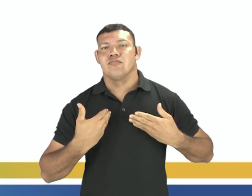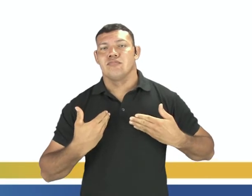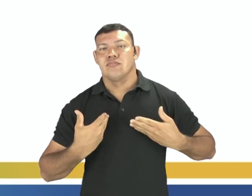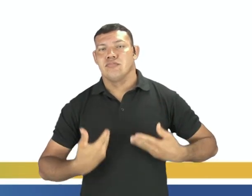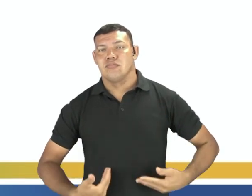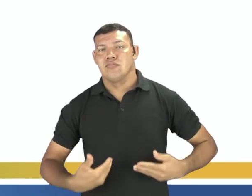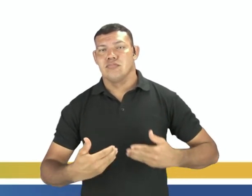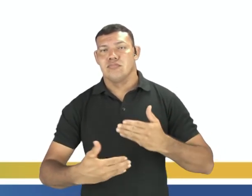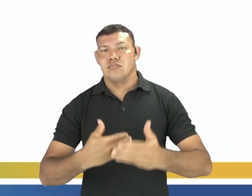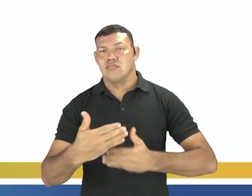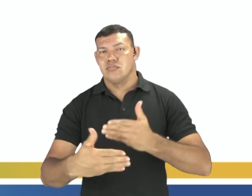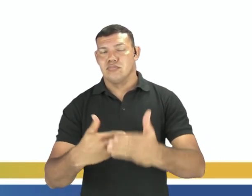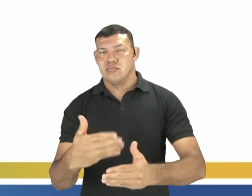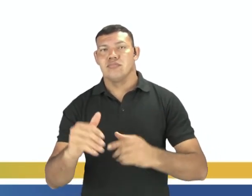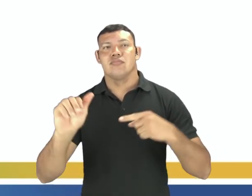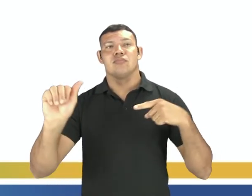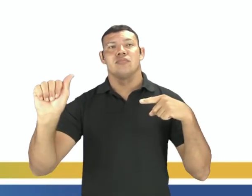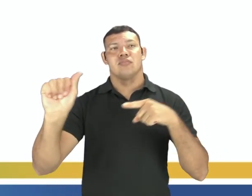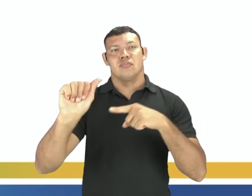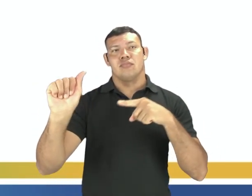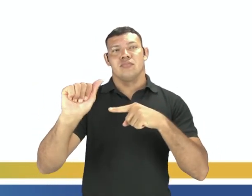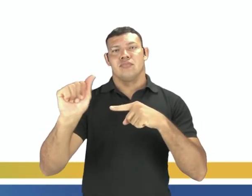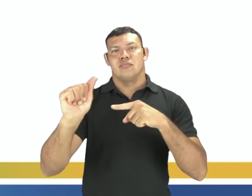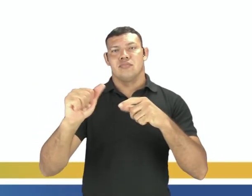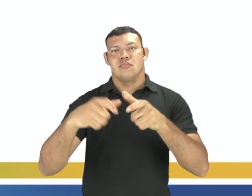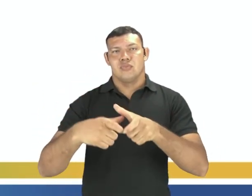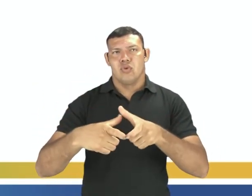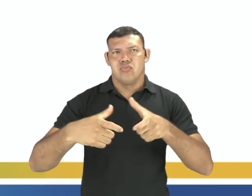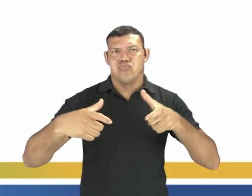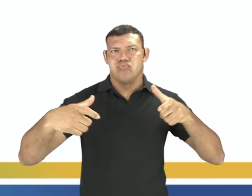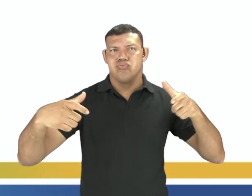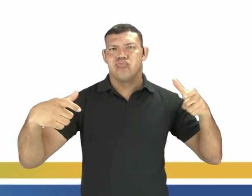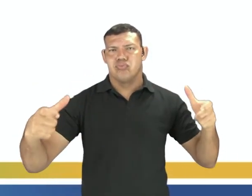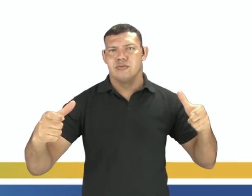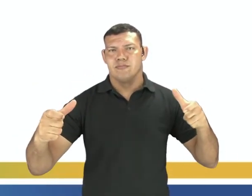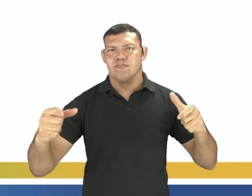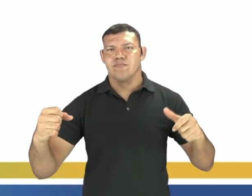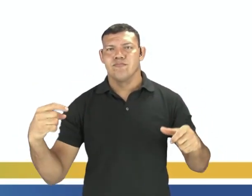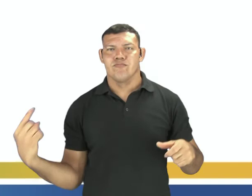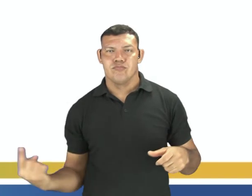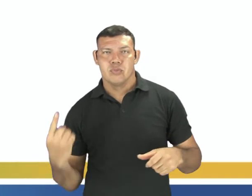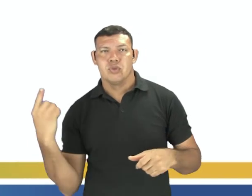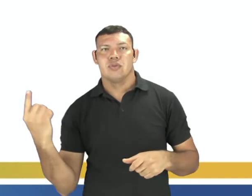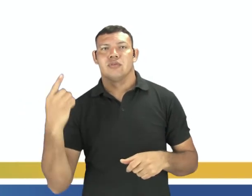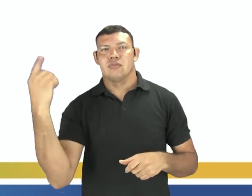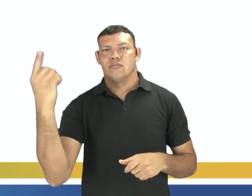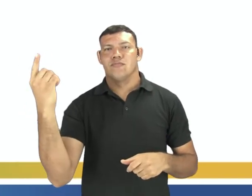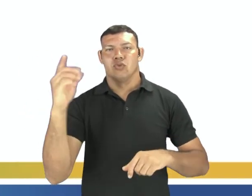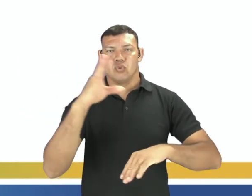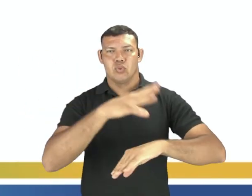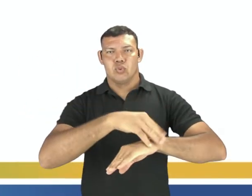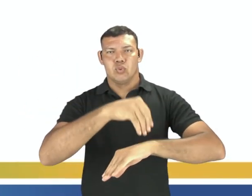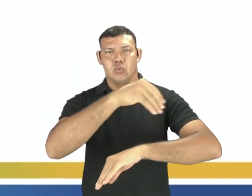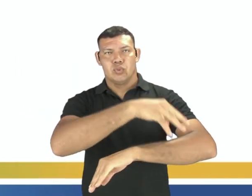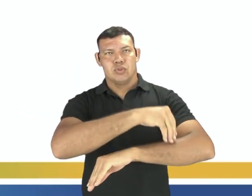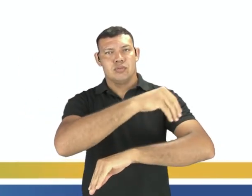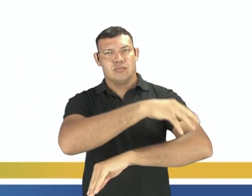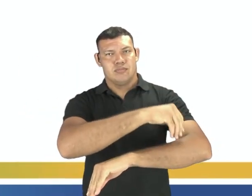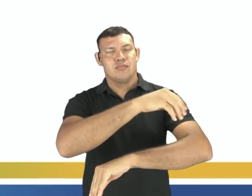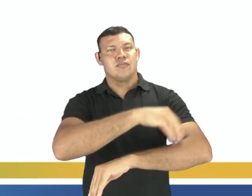puberdade. Então, letra A, aumento da estatura e surgimento de pelos nas